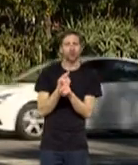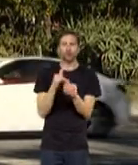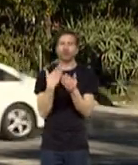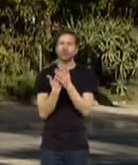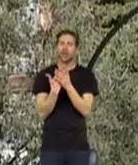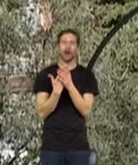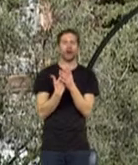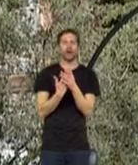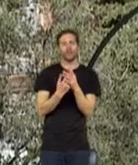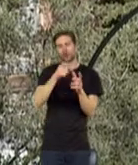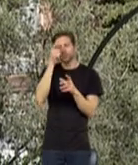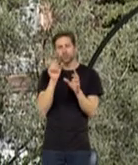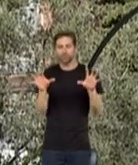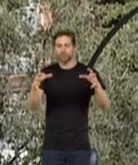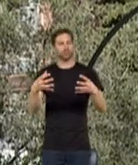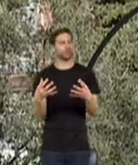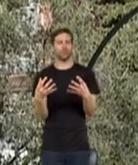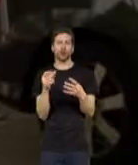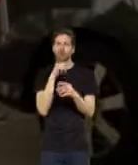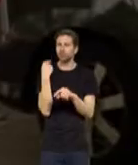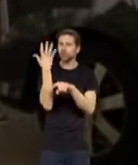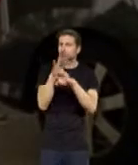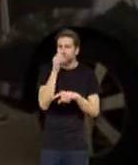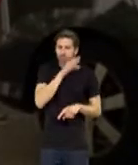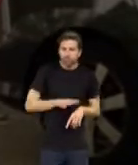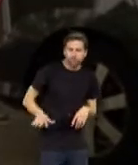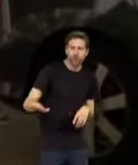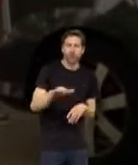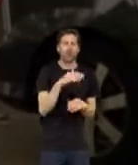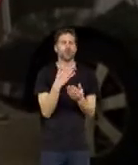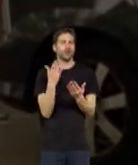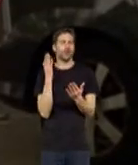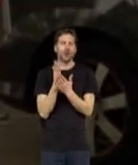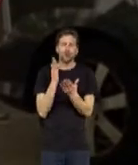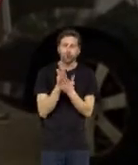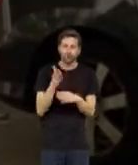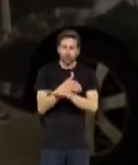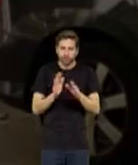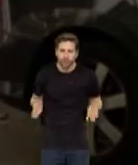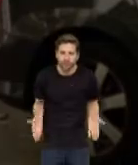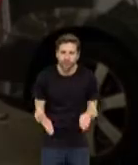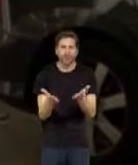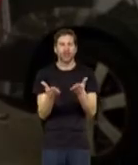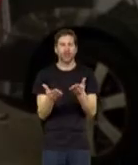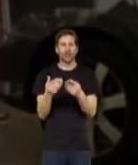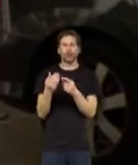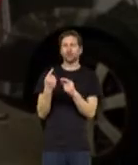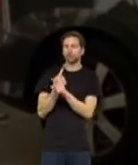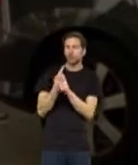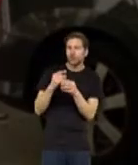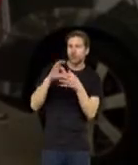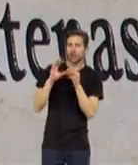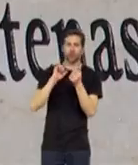comunitário nas zonas residenciais, jardins de infância, escolas, equipamentos desportivos,